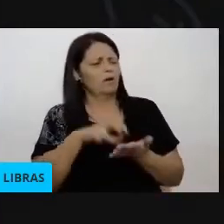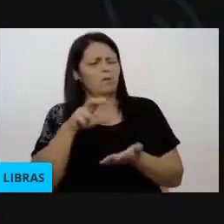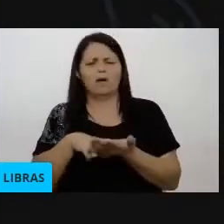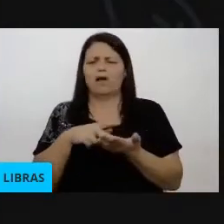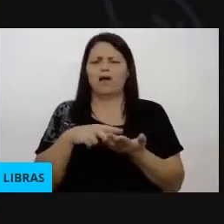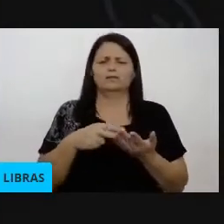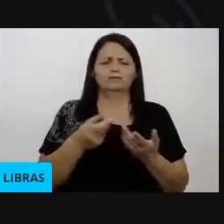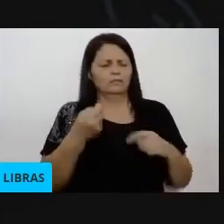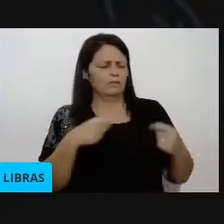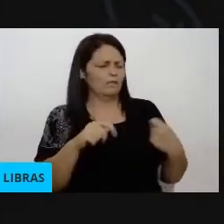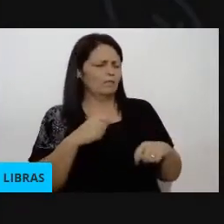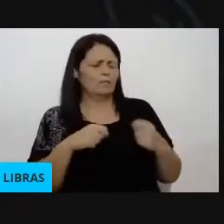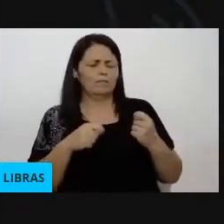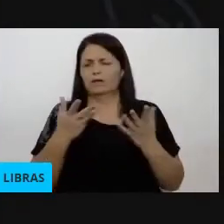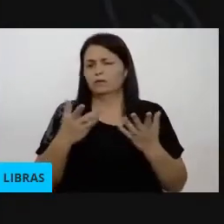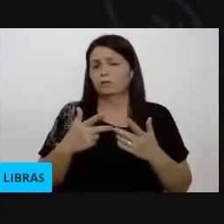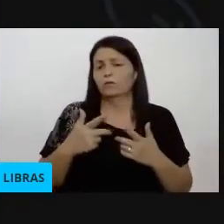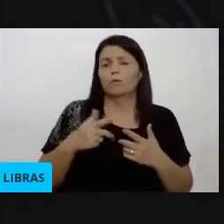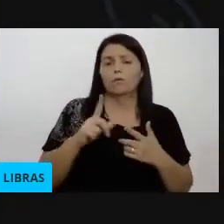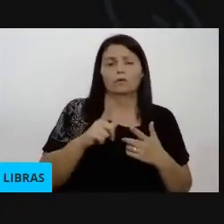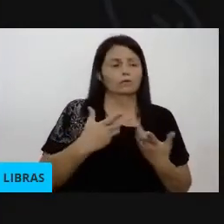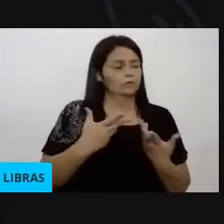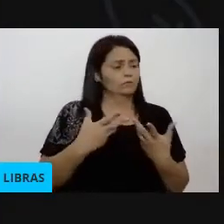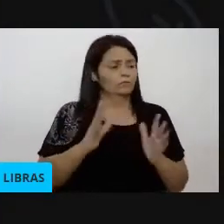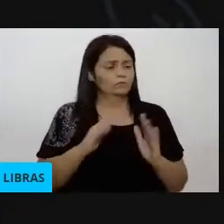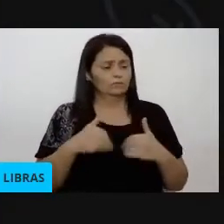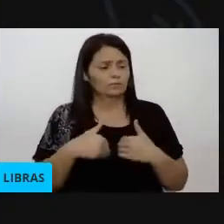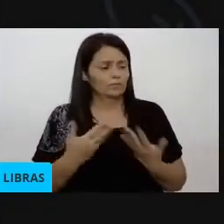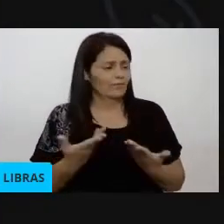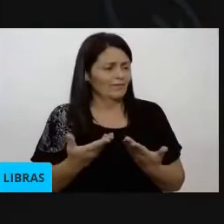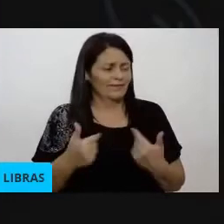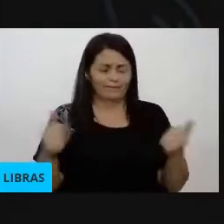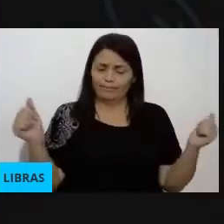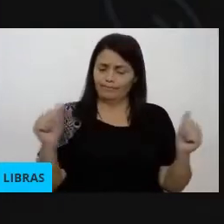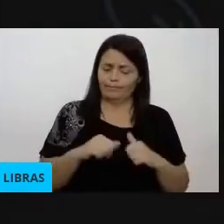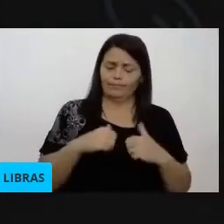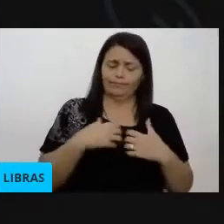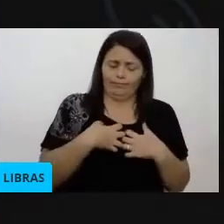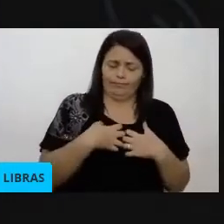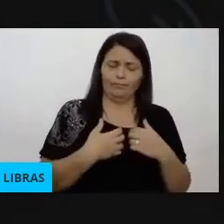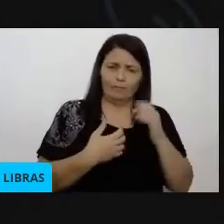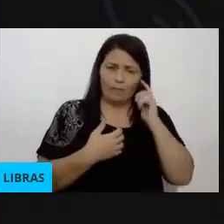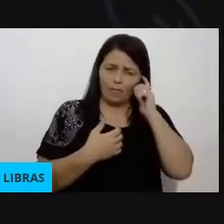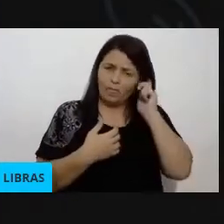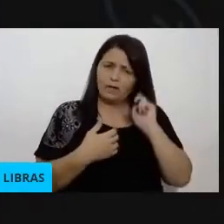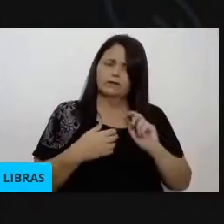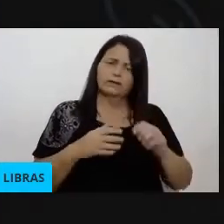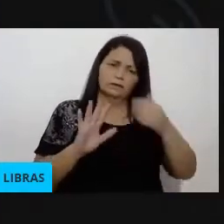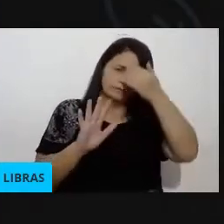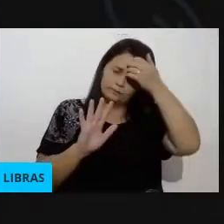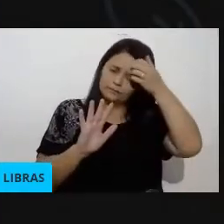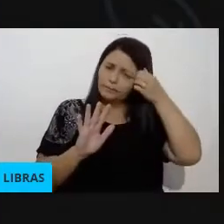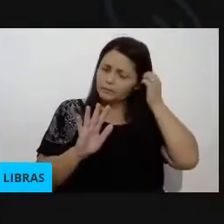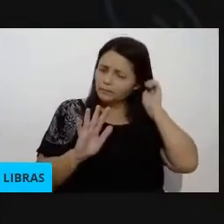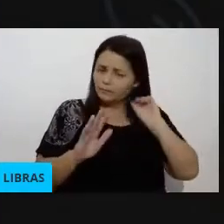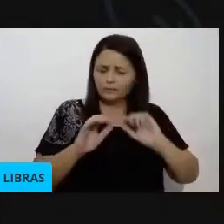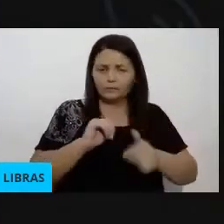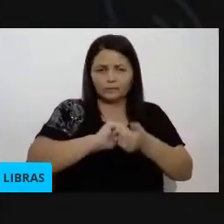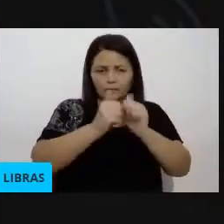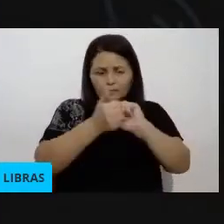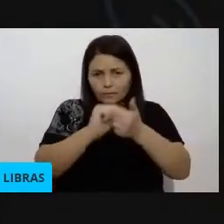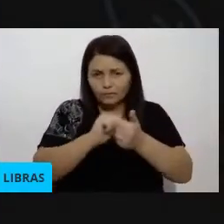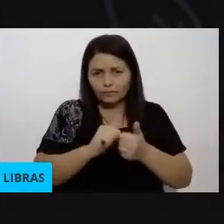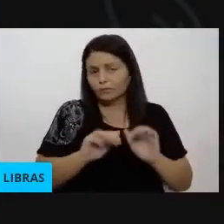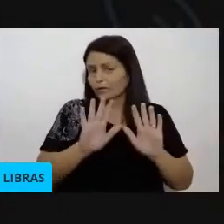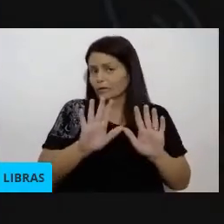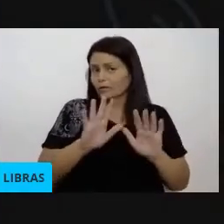para as baladas. E outros que têm filhos típicos, a vida é uma porcaria. A questão está na adaptabilidade. A